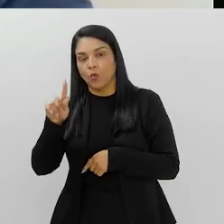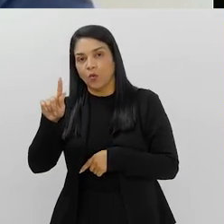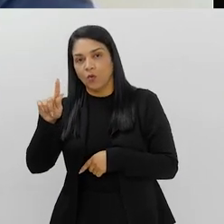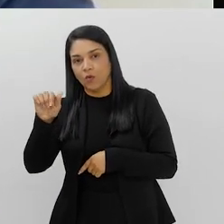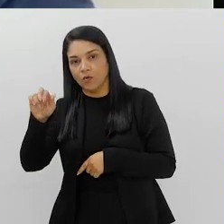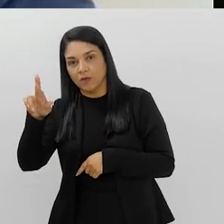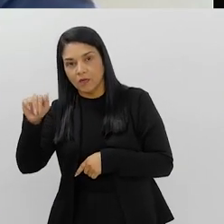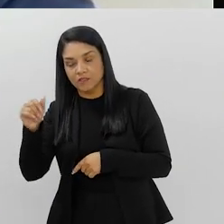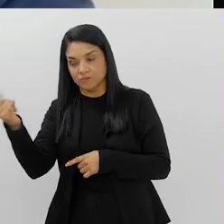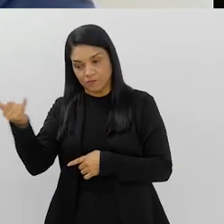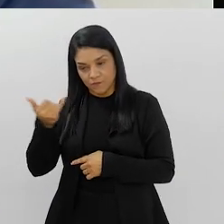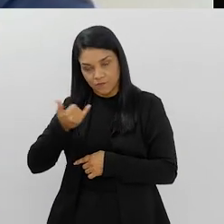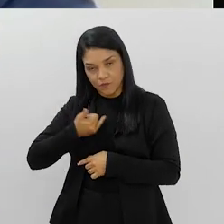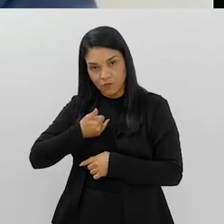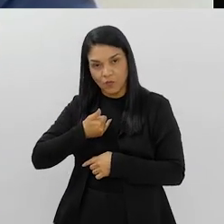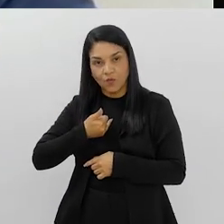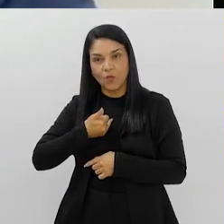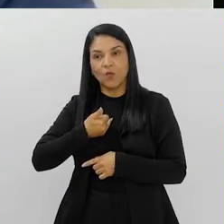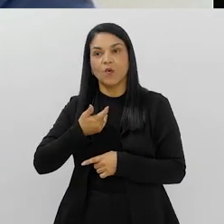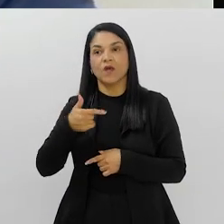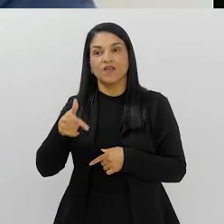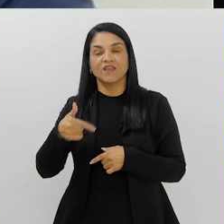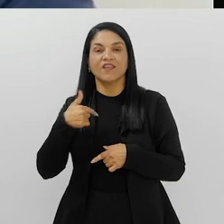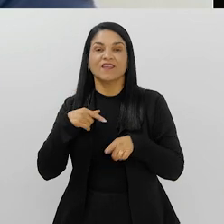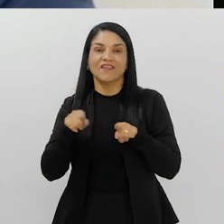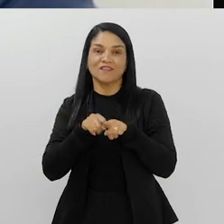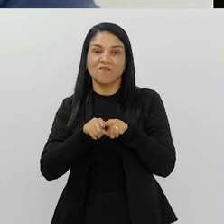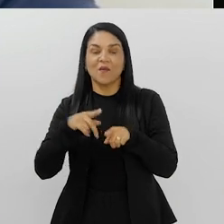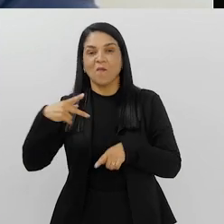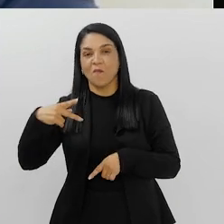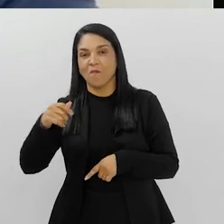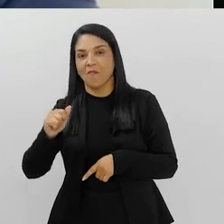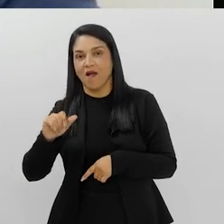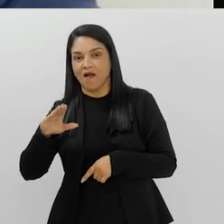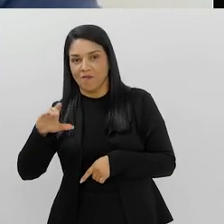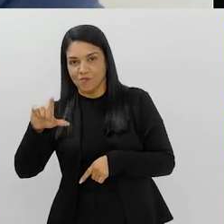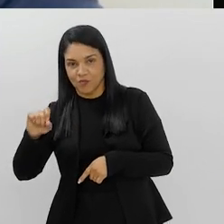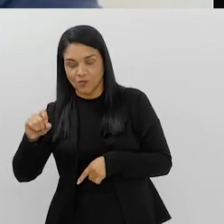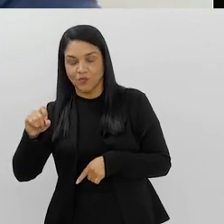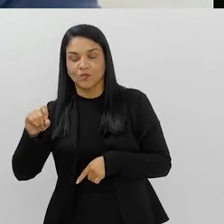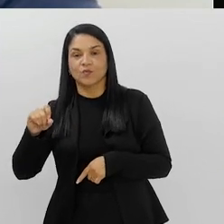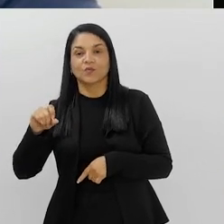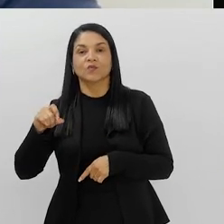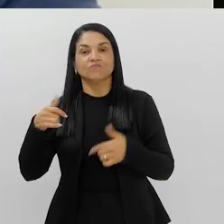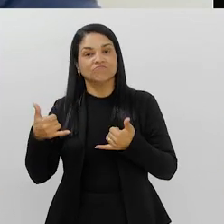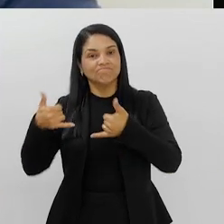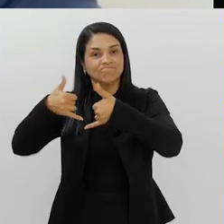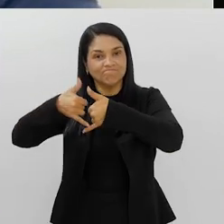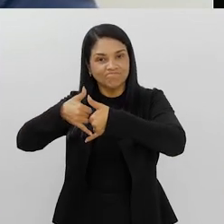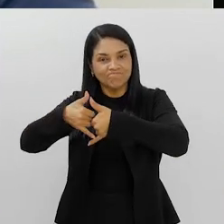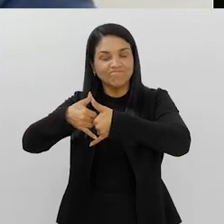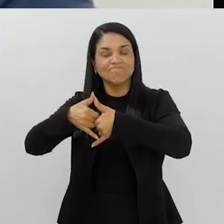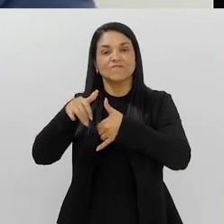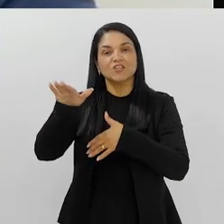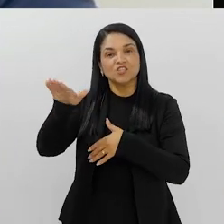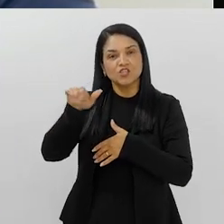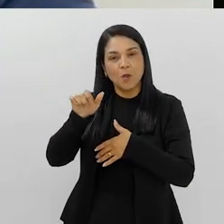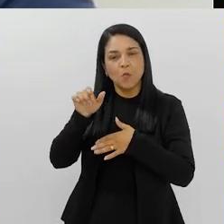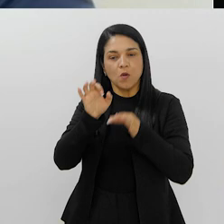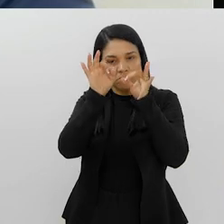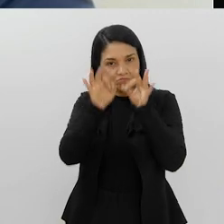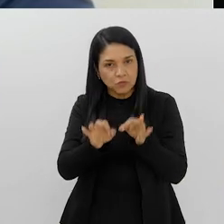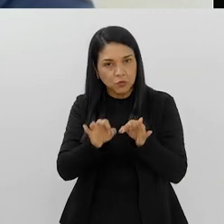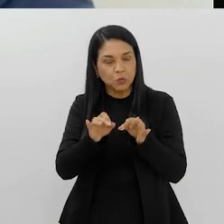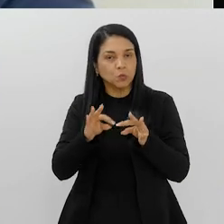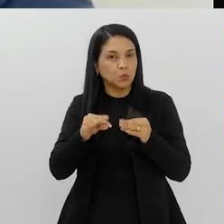ligou, passou para mim, eu dei o aval, quem queria o Pablo Tomás, né, ligou para o Pablo, fizemos aí, o Douglas fez a ligação